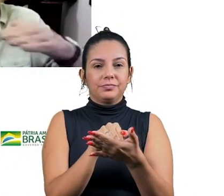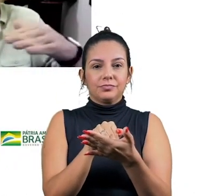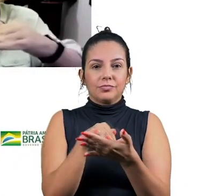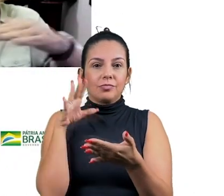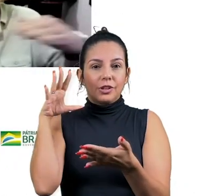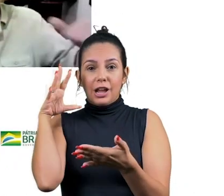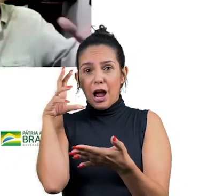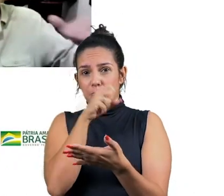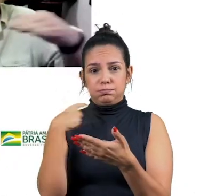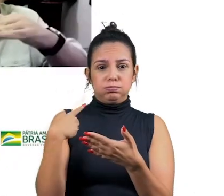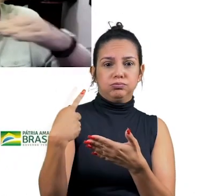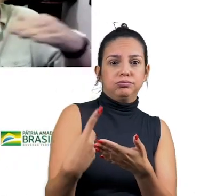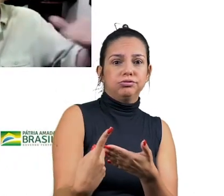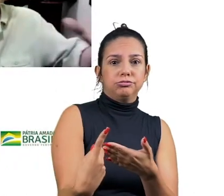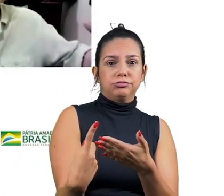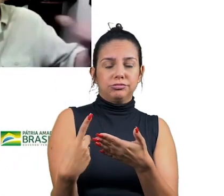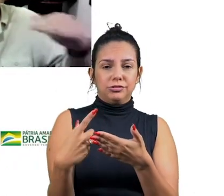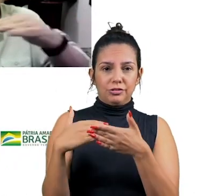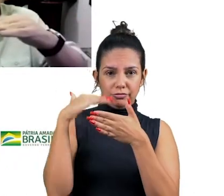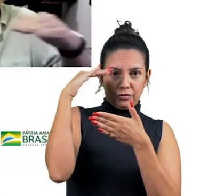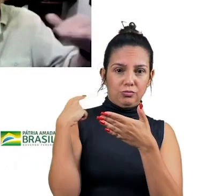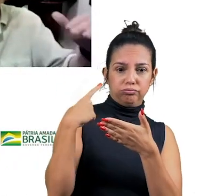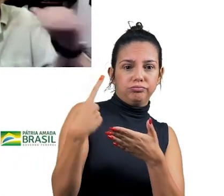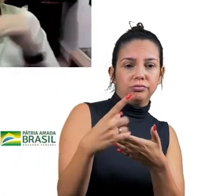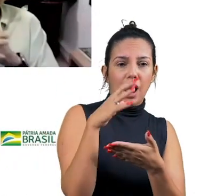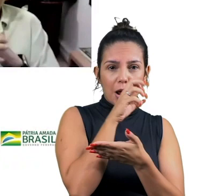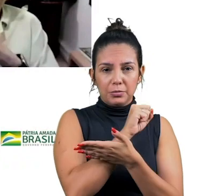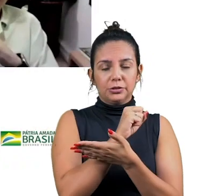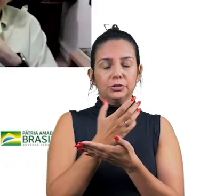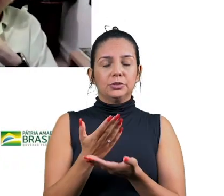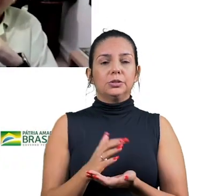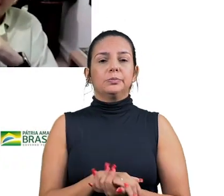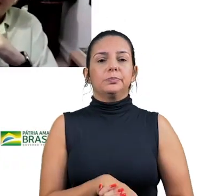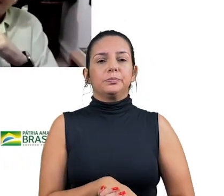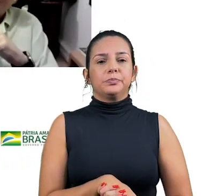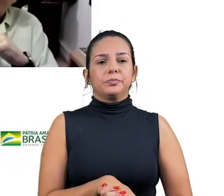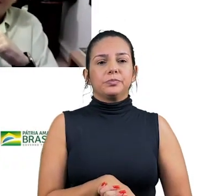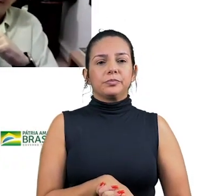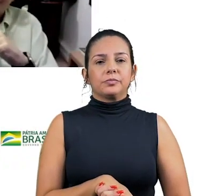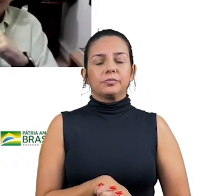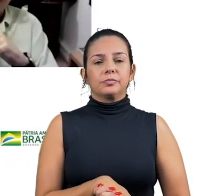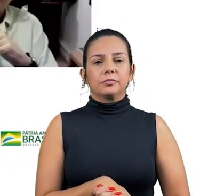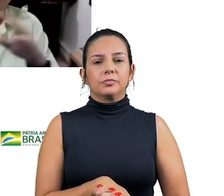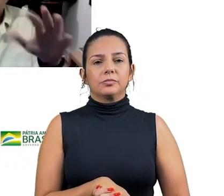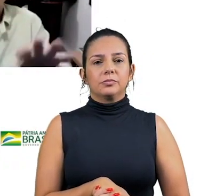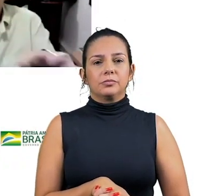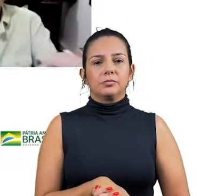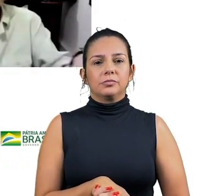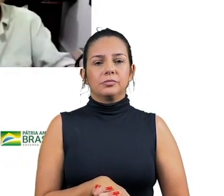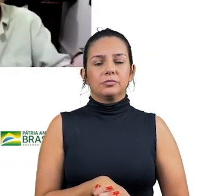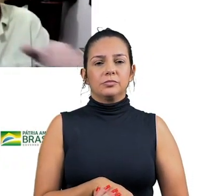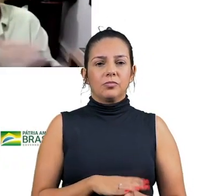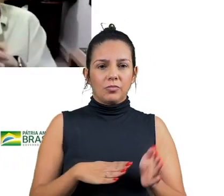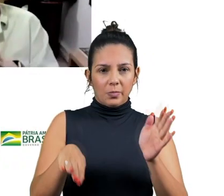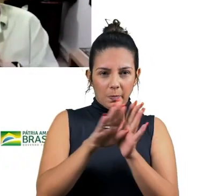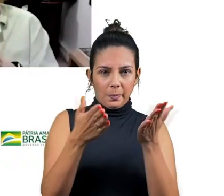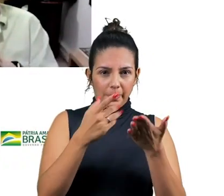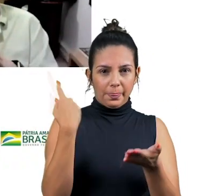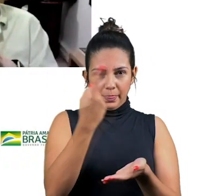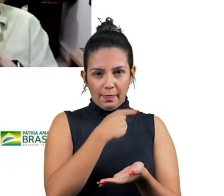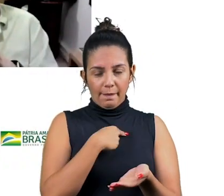velocidade, altura e velocidade de cruzeiro, né? Quando você vai decolando e tal, e chega assim, agora nós